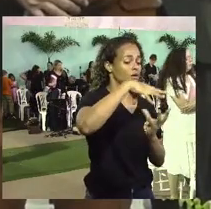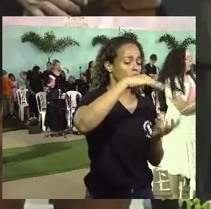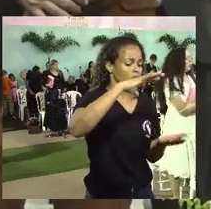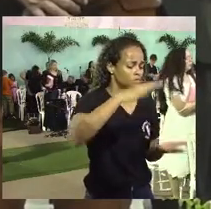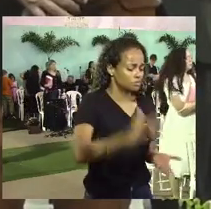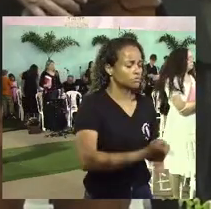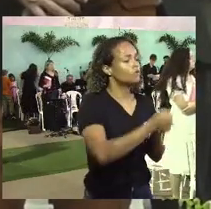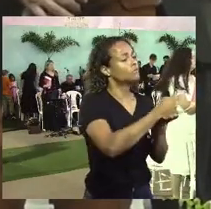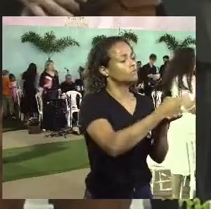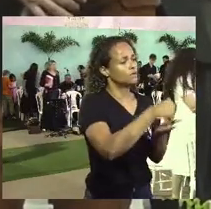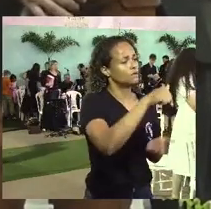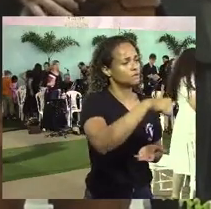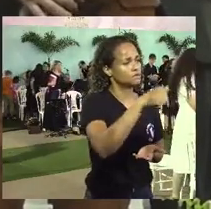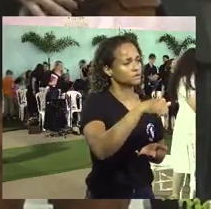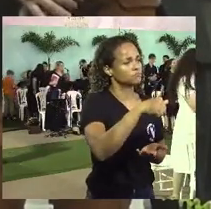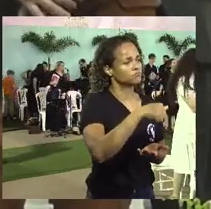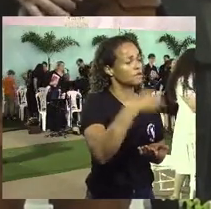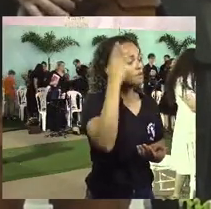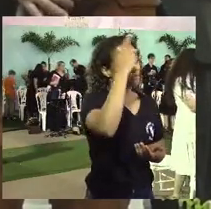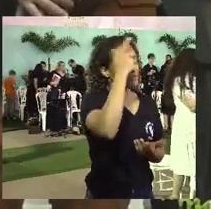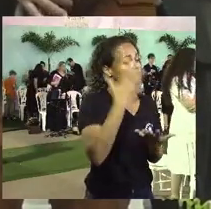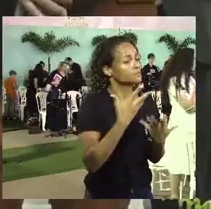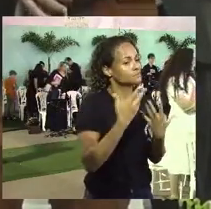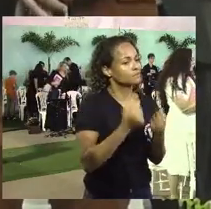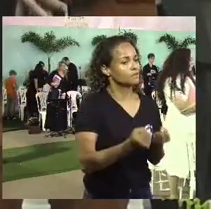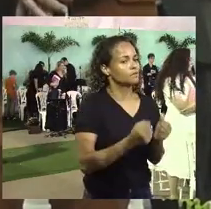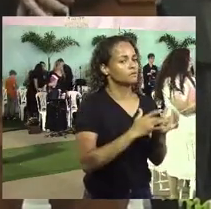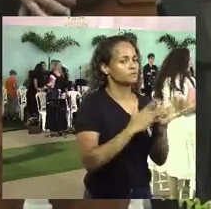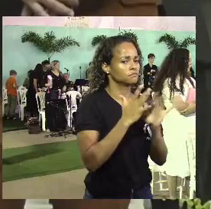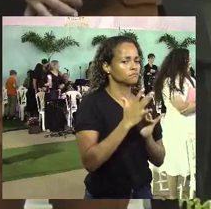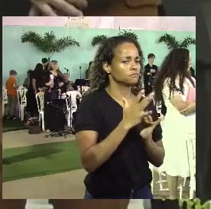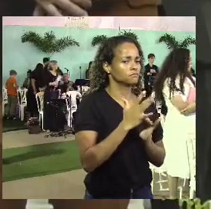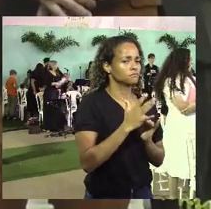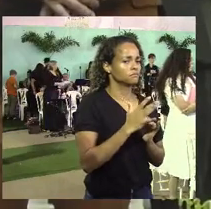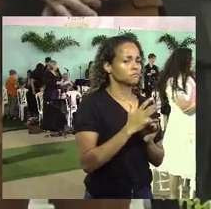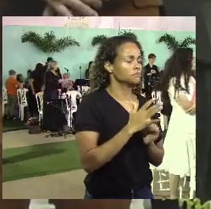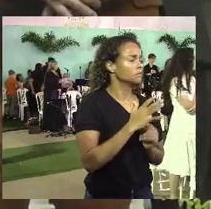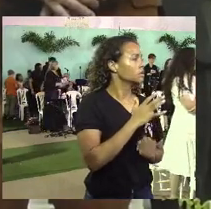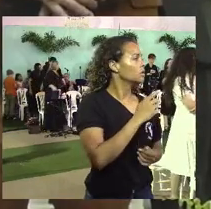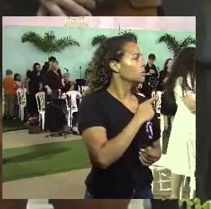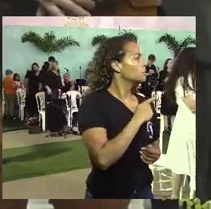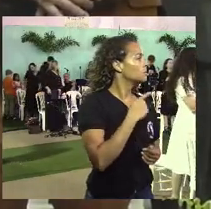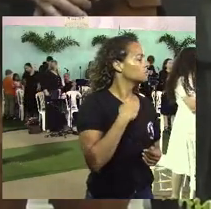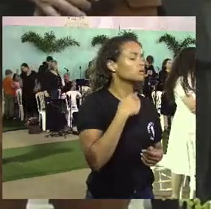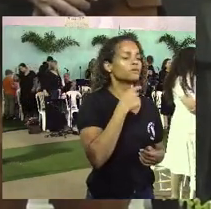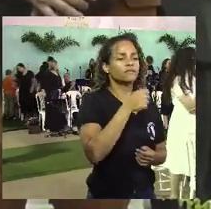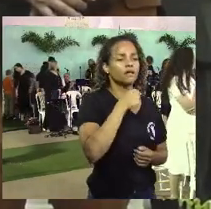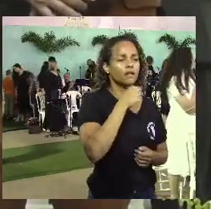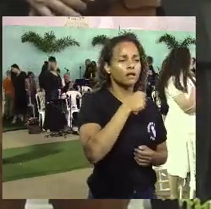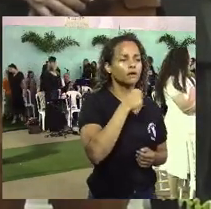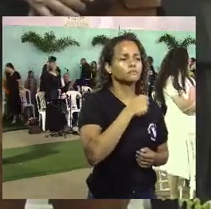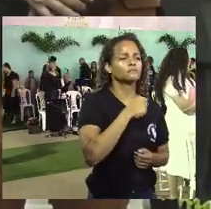esta noite enquanto ele tá pregando vai dizendo senhor salvo